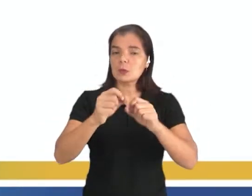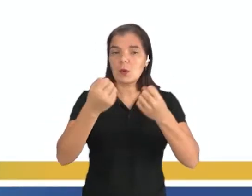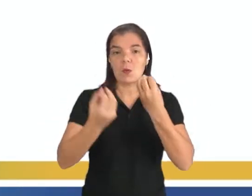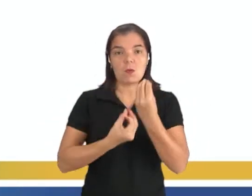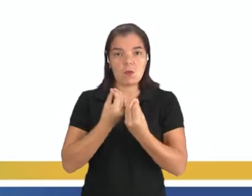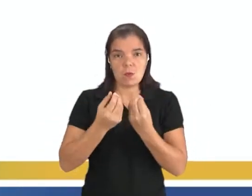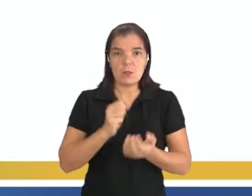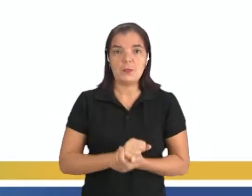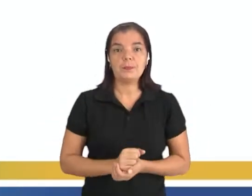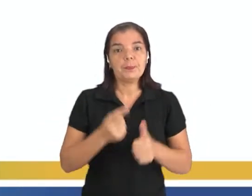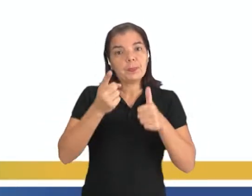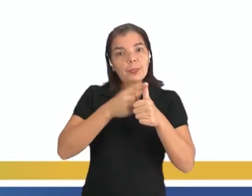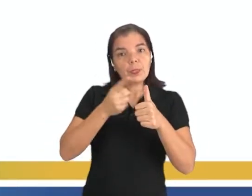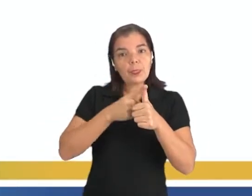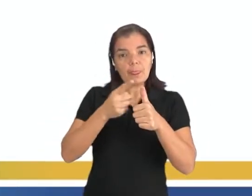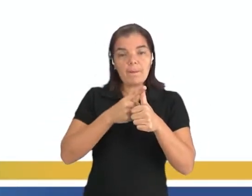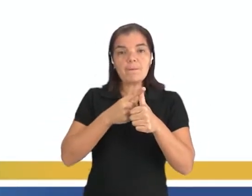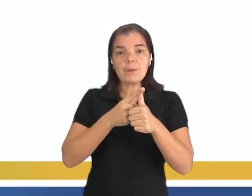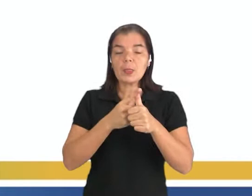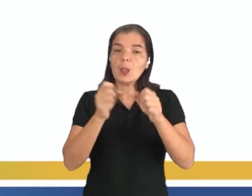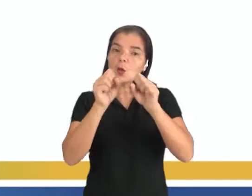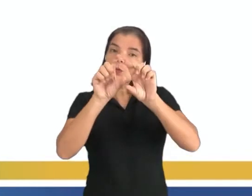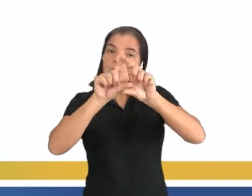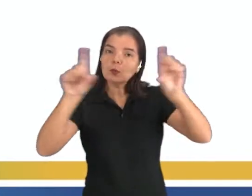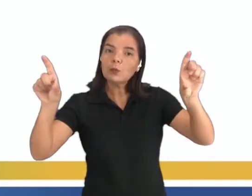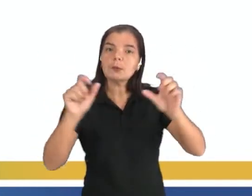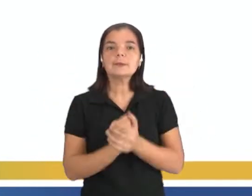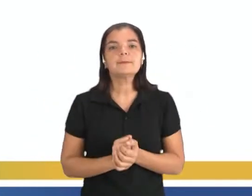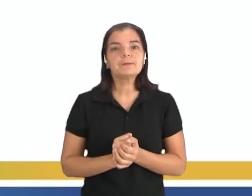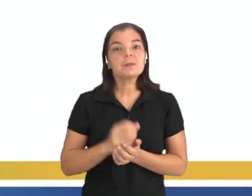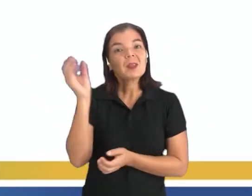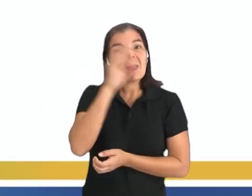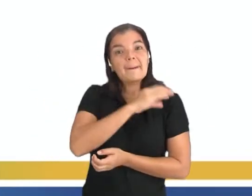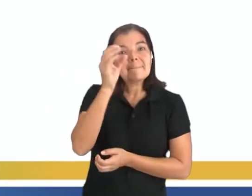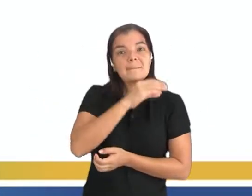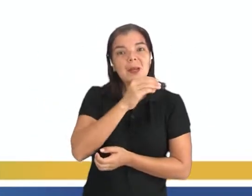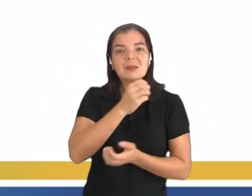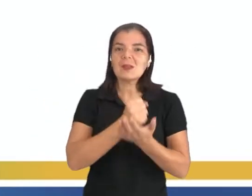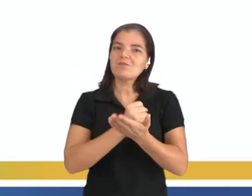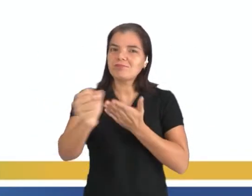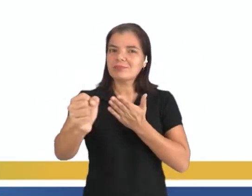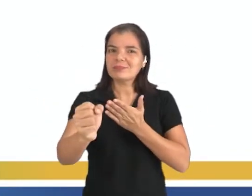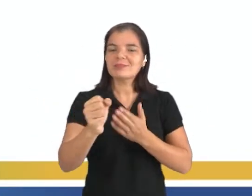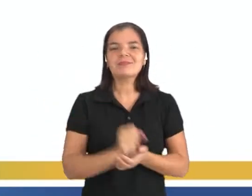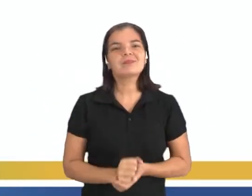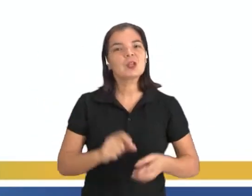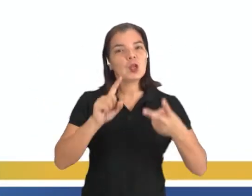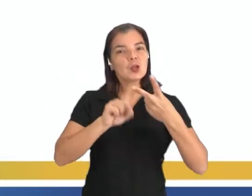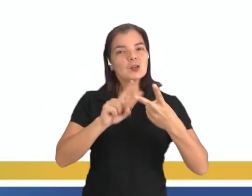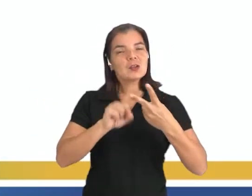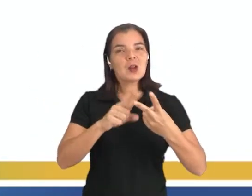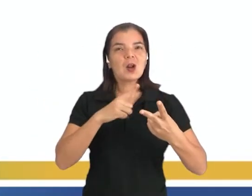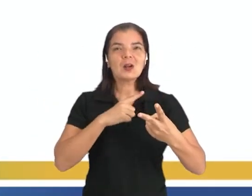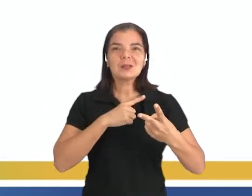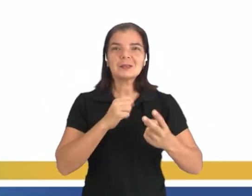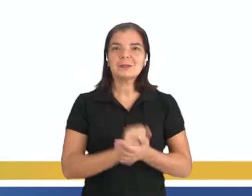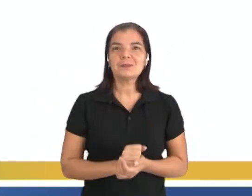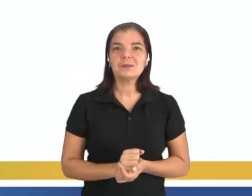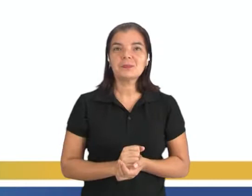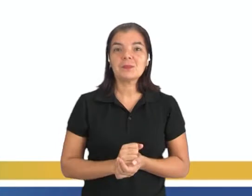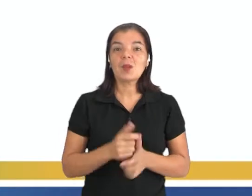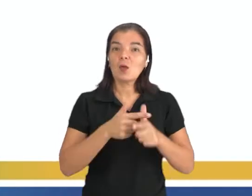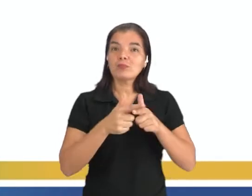seguinte forma. Na primeira parte do outdoor diz: a pressa passa. E na segunda parte nós temos: